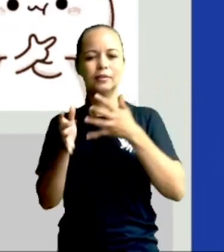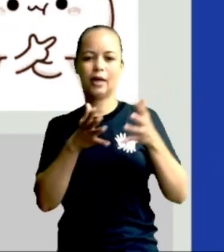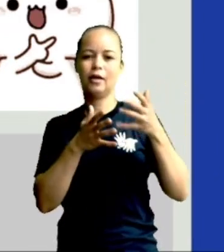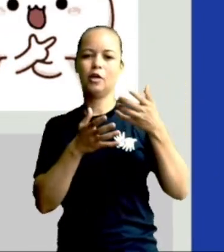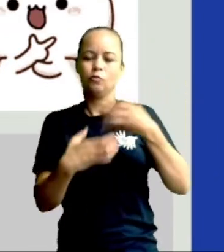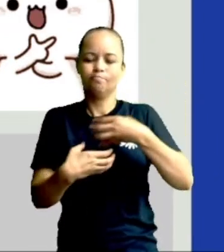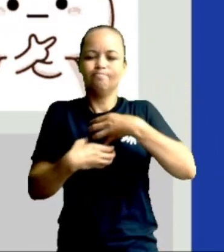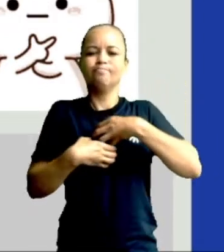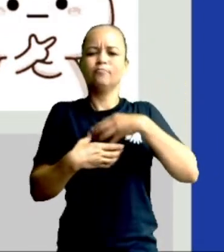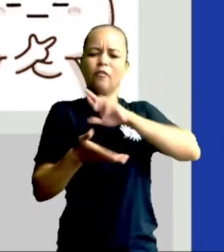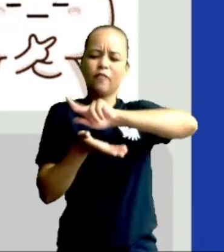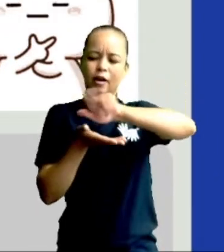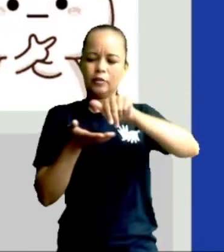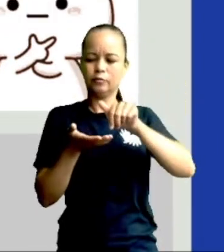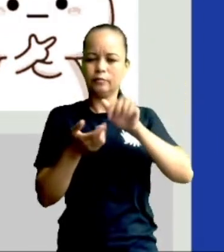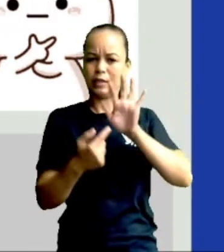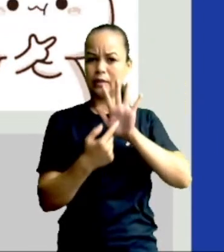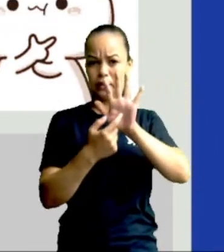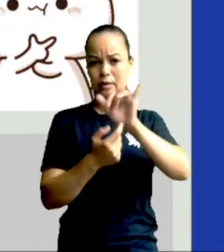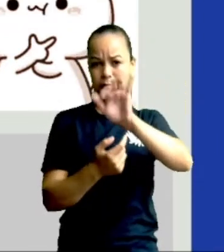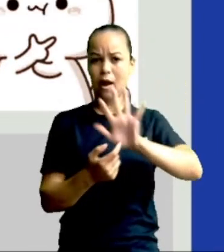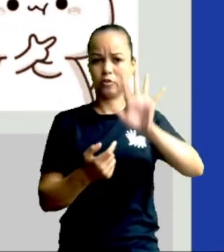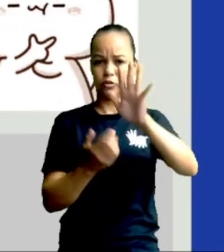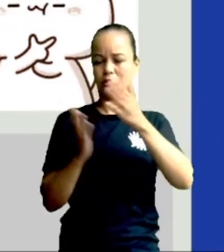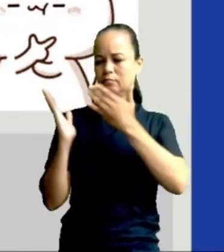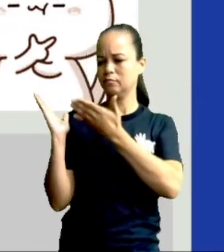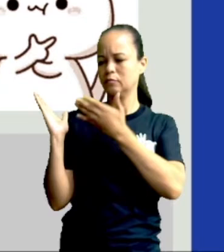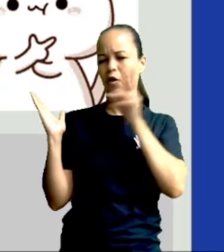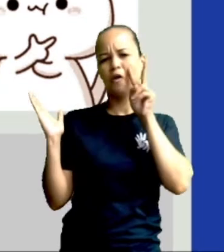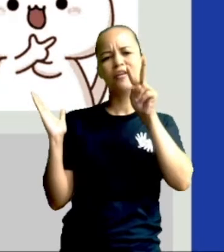vendo aí agora, o que ele retrata para você?